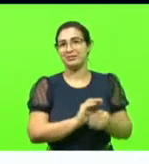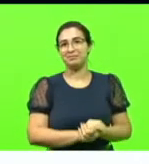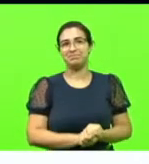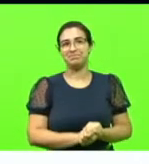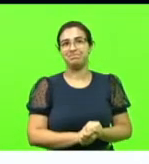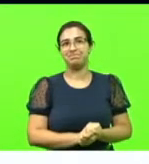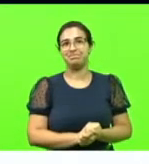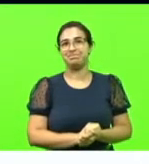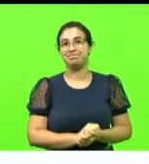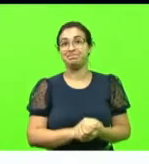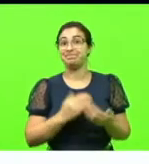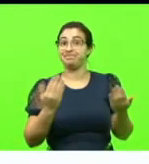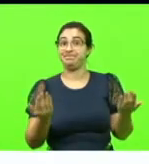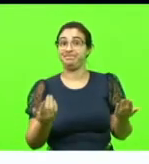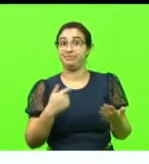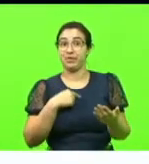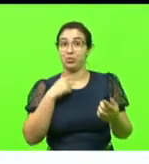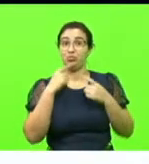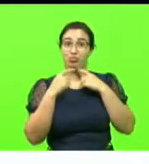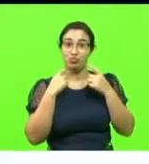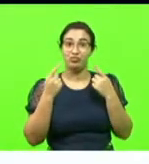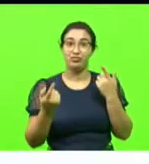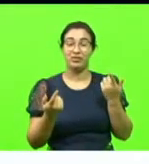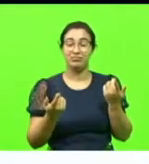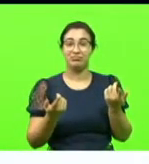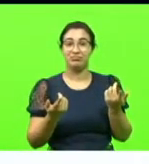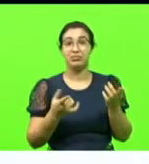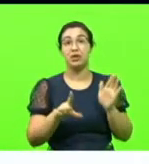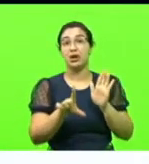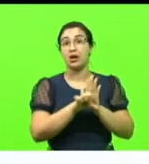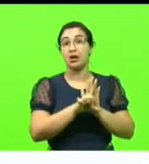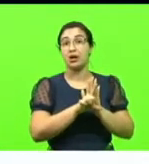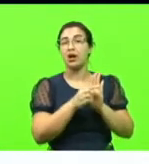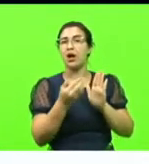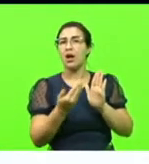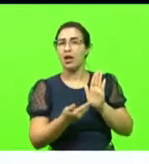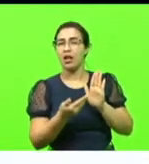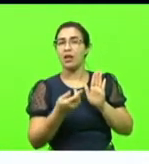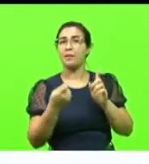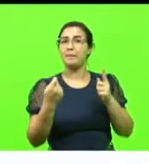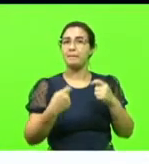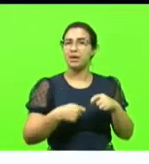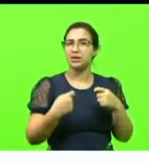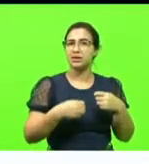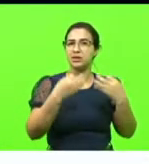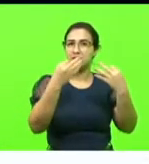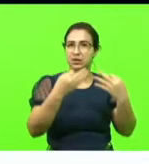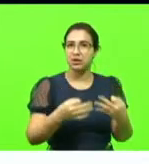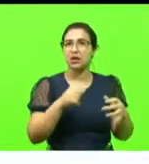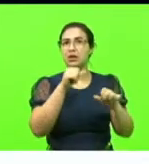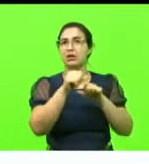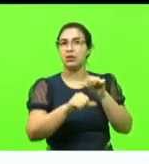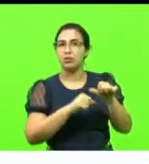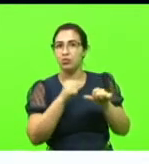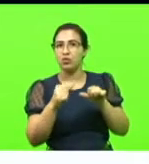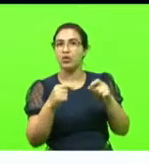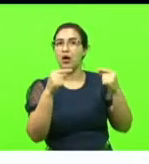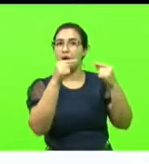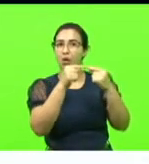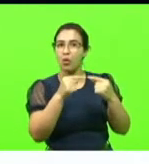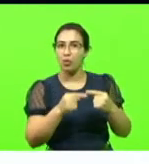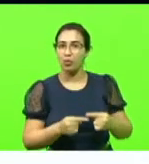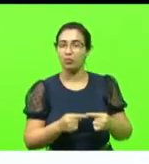Então, é a minha... Porque a lei que carece de regulamentação, que não é